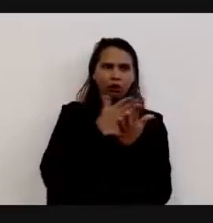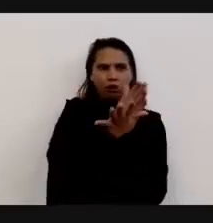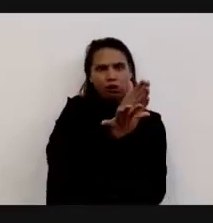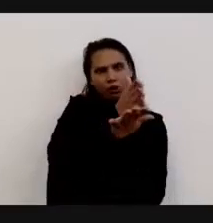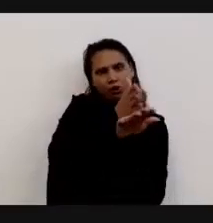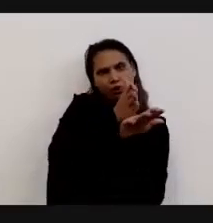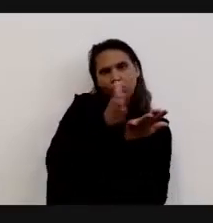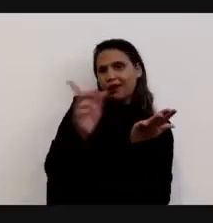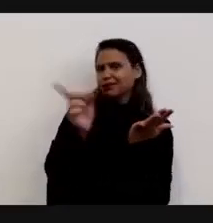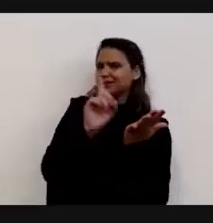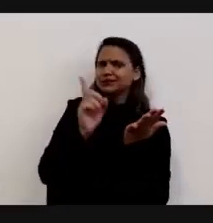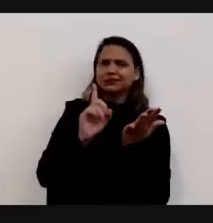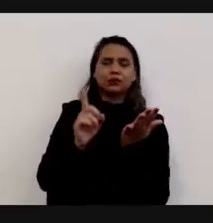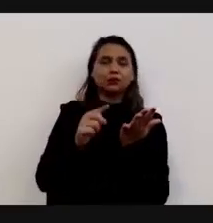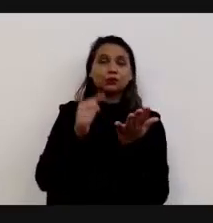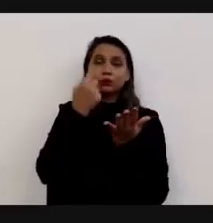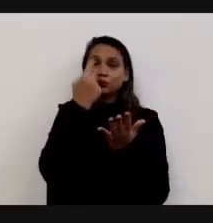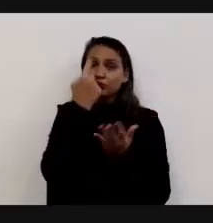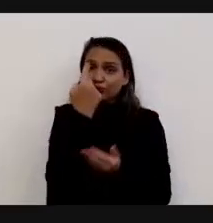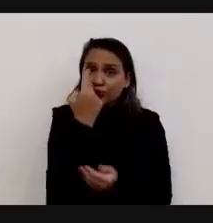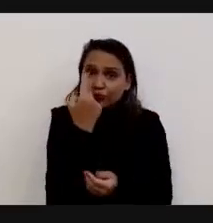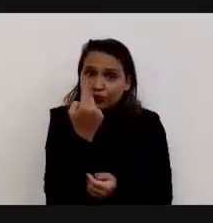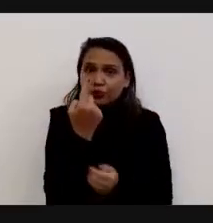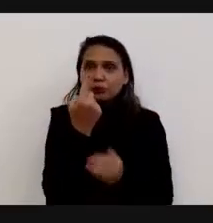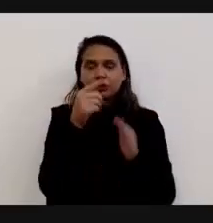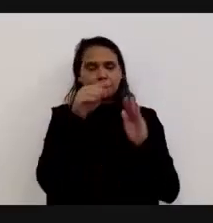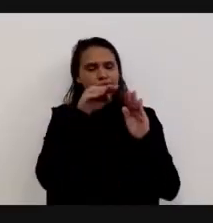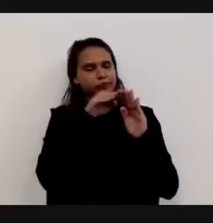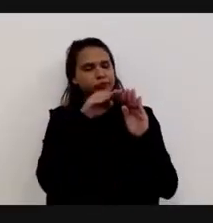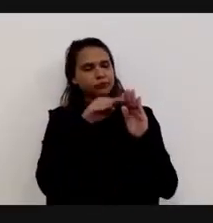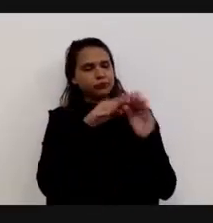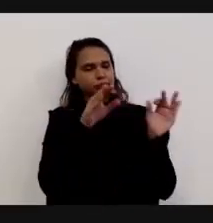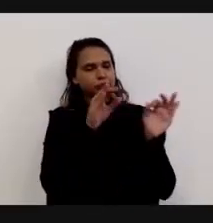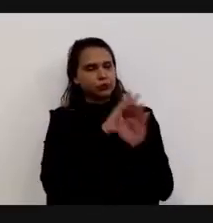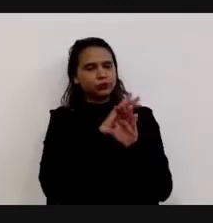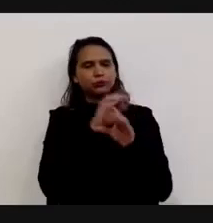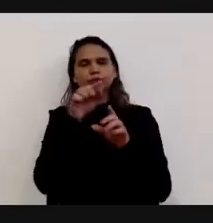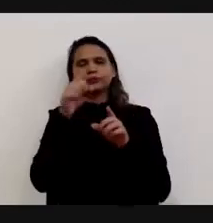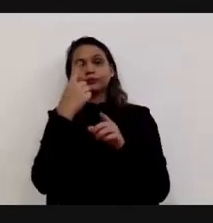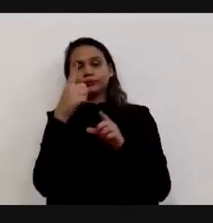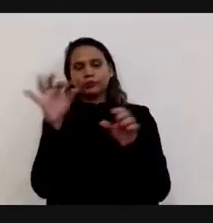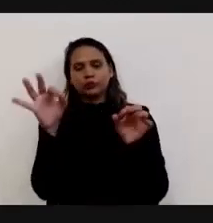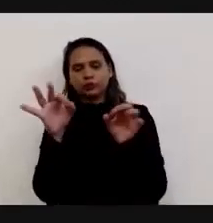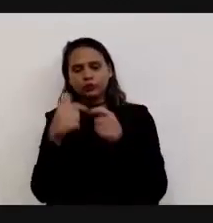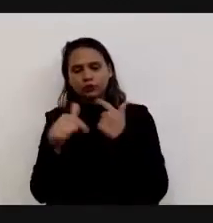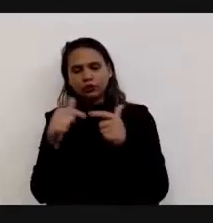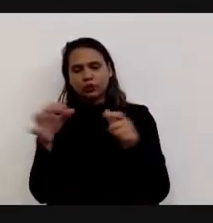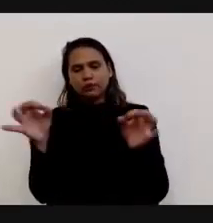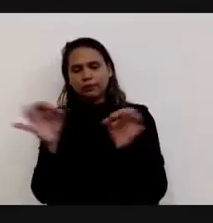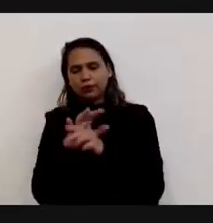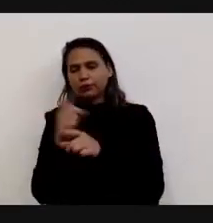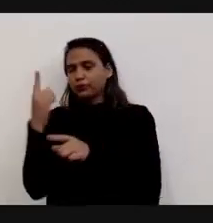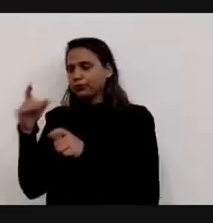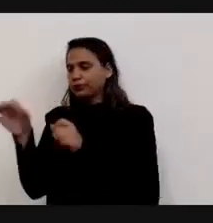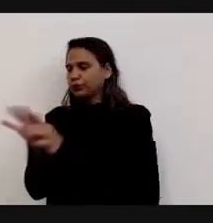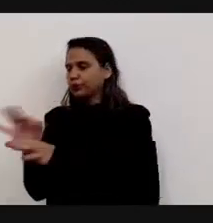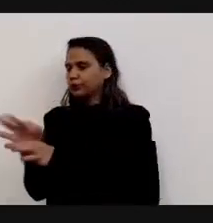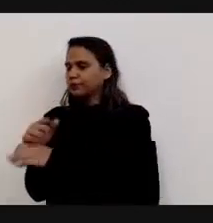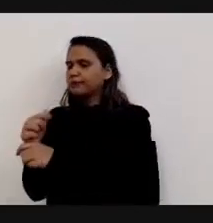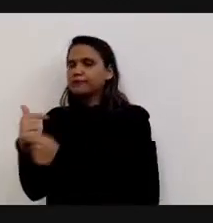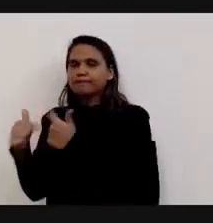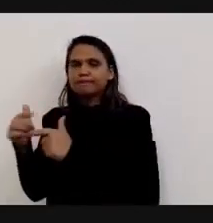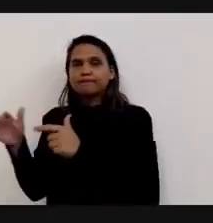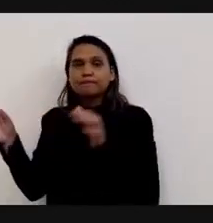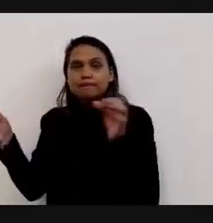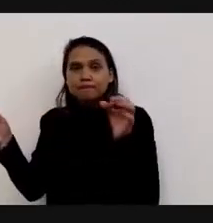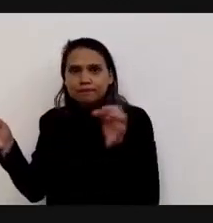multitarefa, nós só conseguimos fazer uma coisa de cada vez. Aceleração social, já falei para vocês, então não preciso... nós